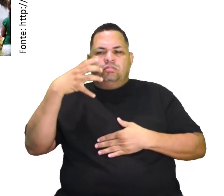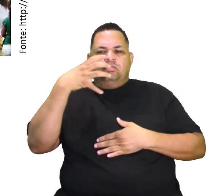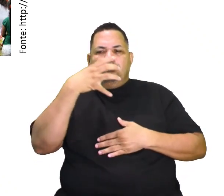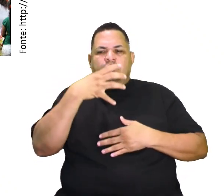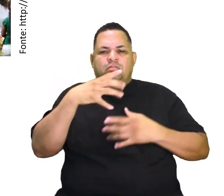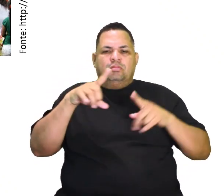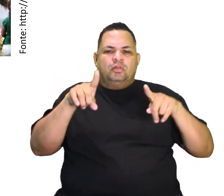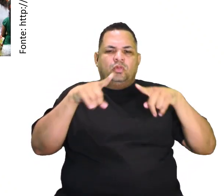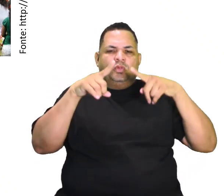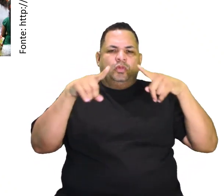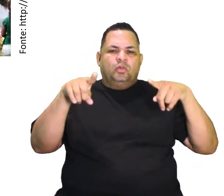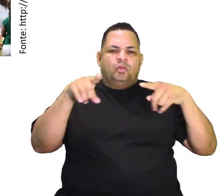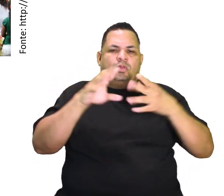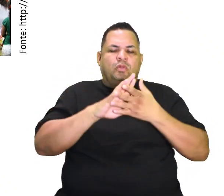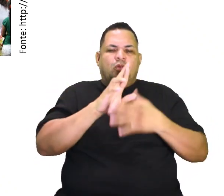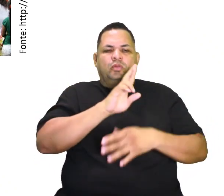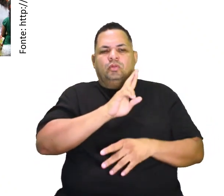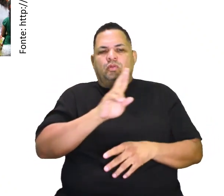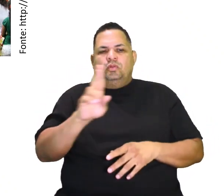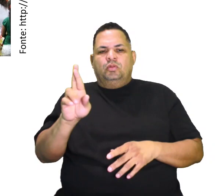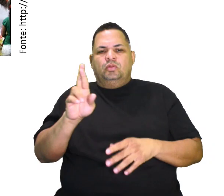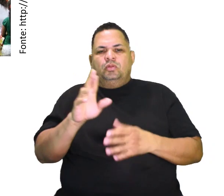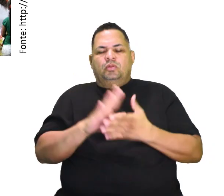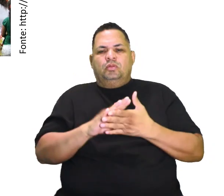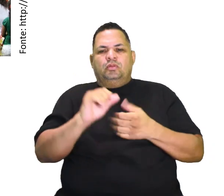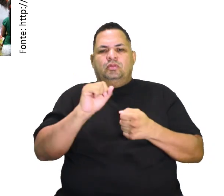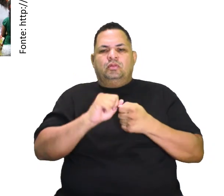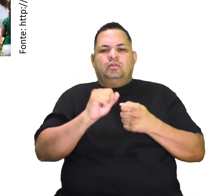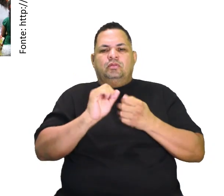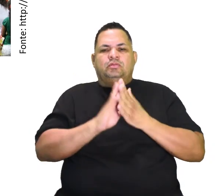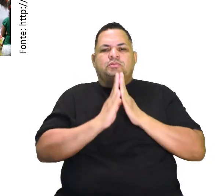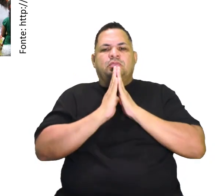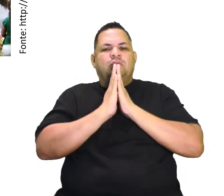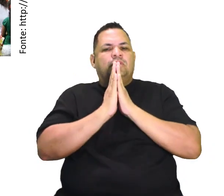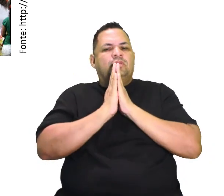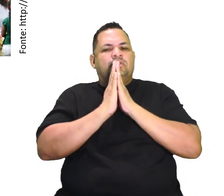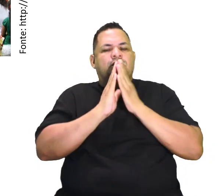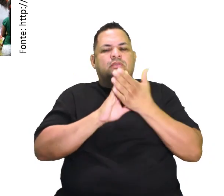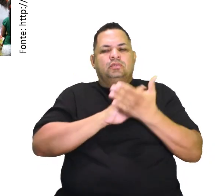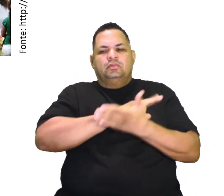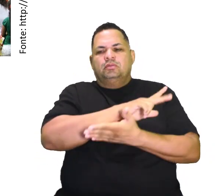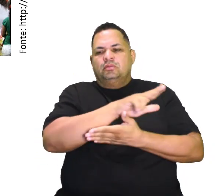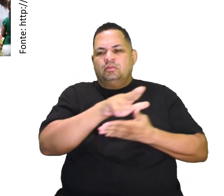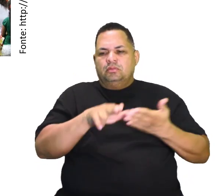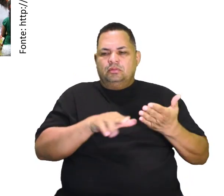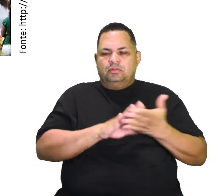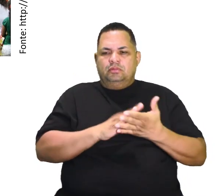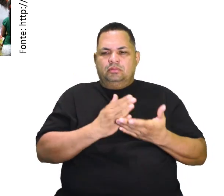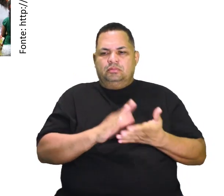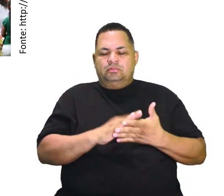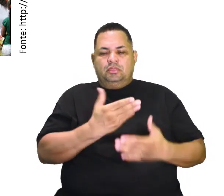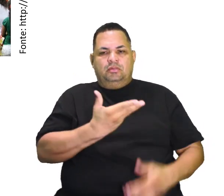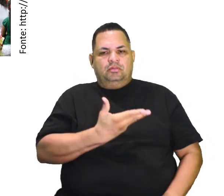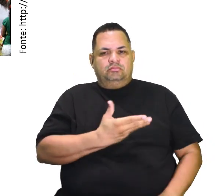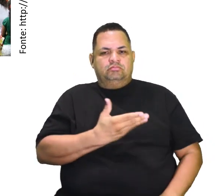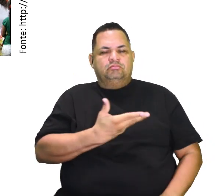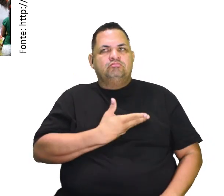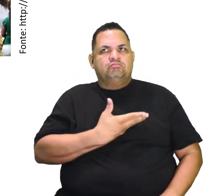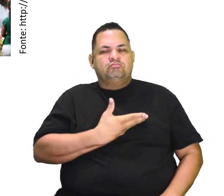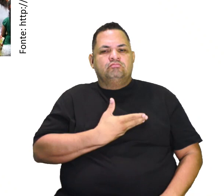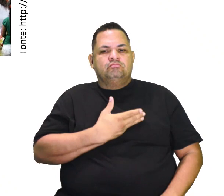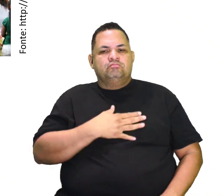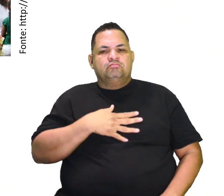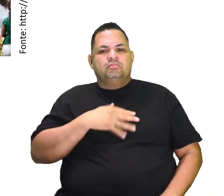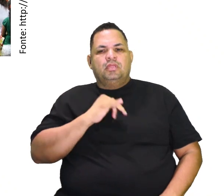canções, né, religiosas, e fazem orações, né? Então, uma amiga que estava pesquisando sobre isso